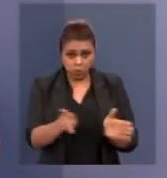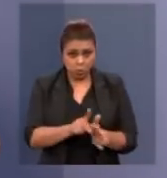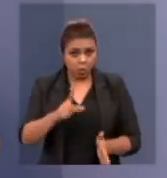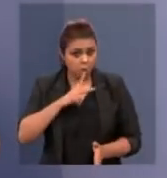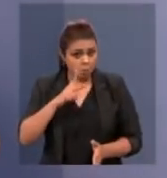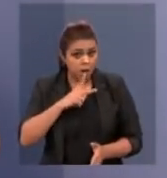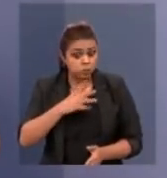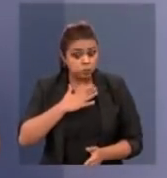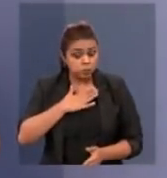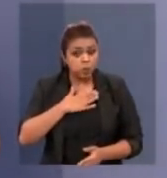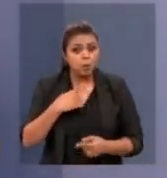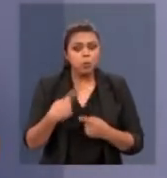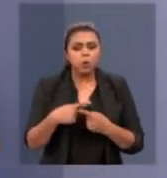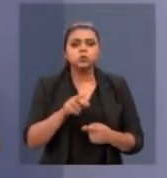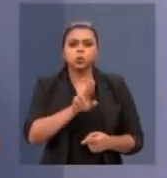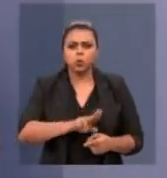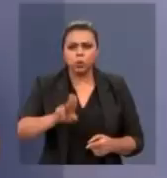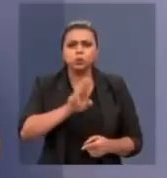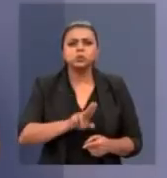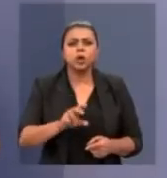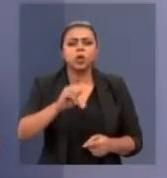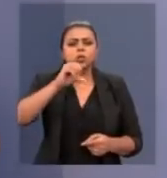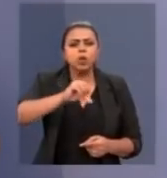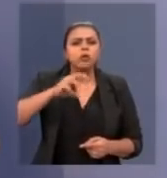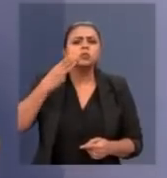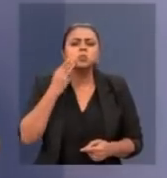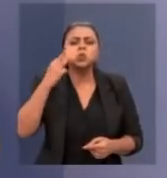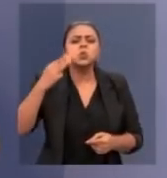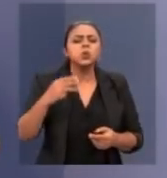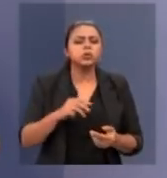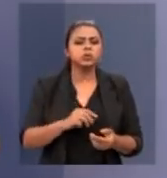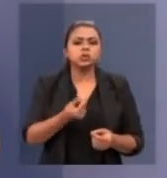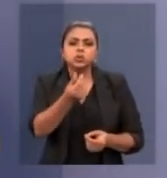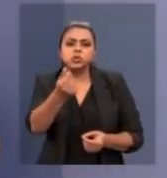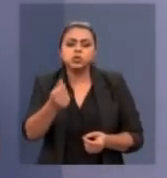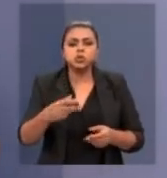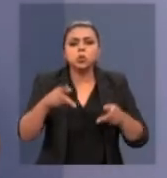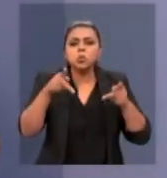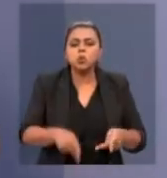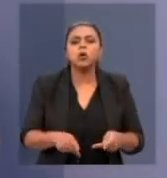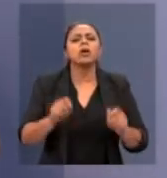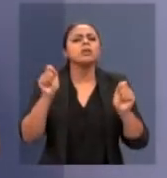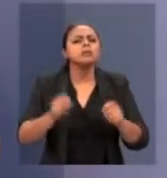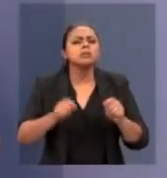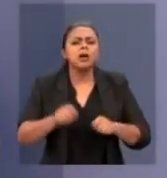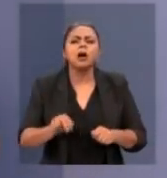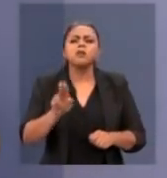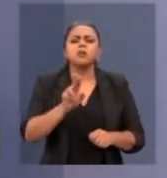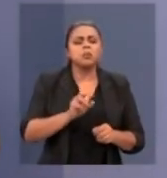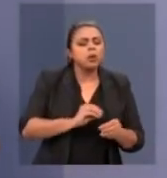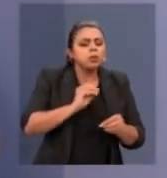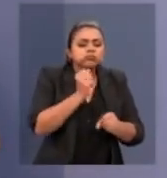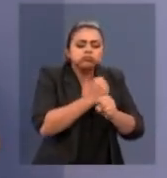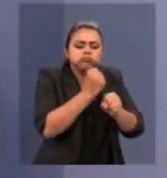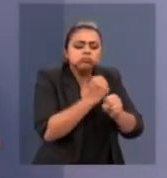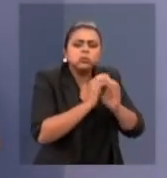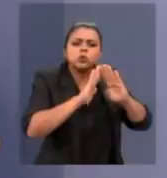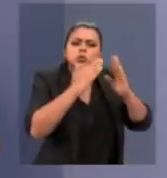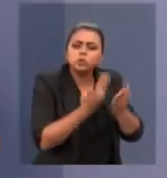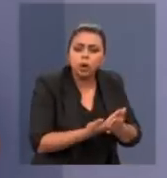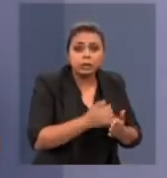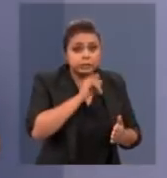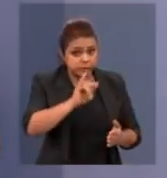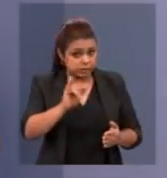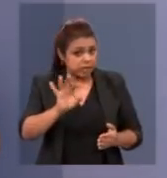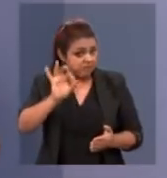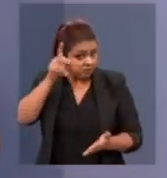4 milhões e 900 mil dinheiro público daria pra reforma a escola se cuida que gosta da escola mesmo daria para